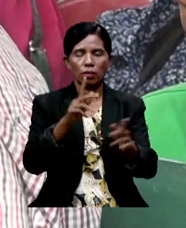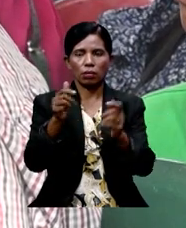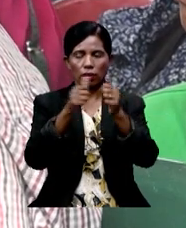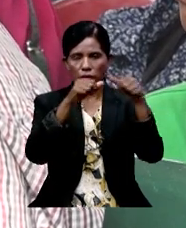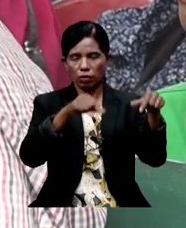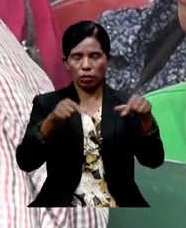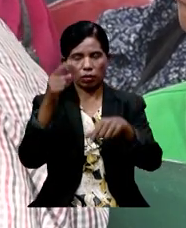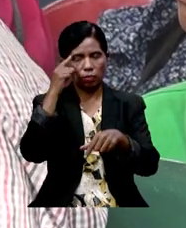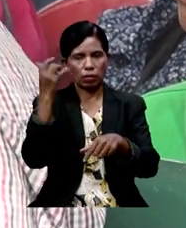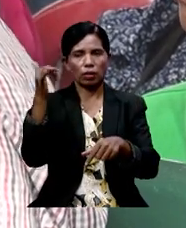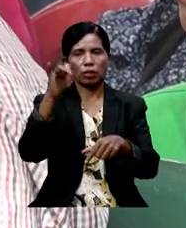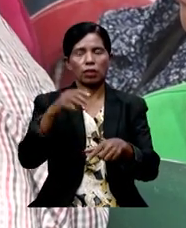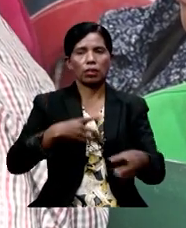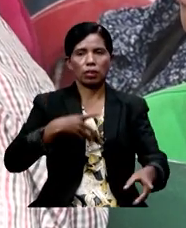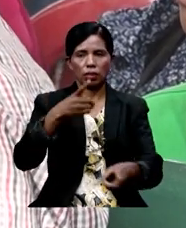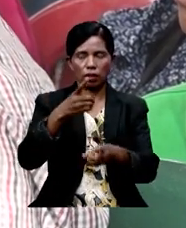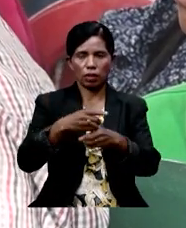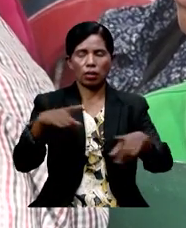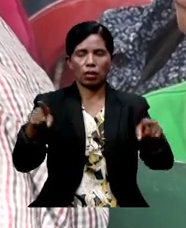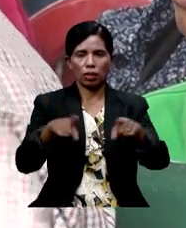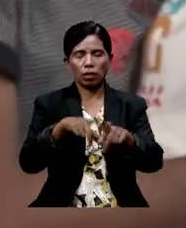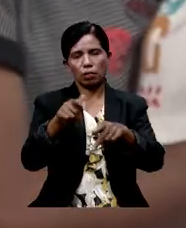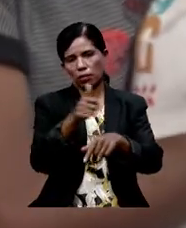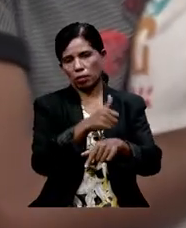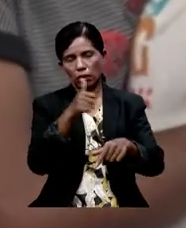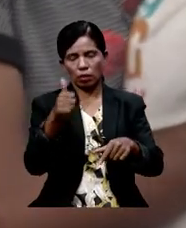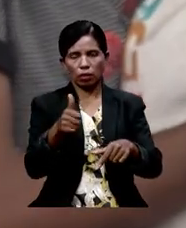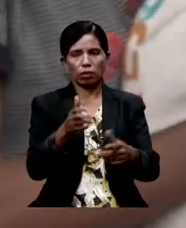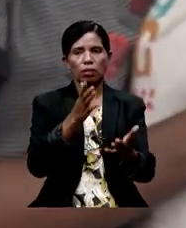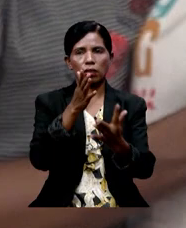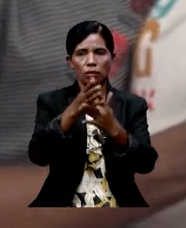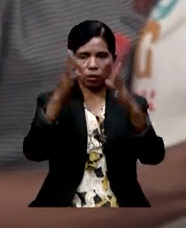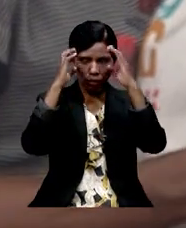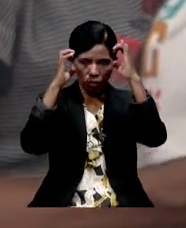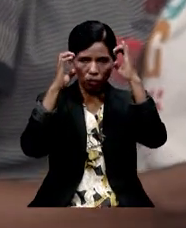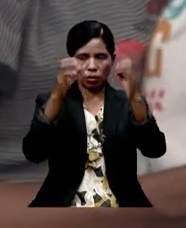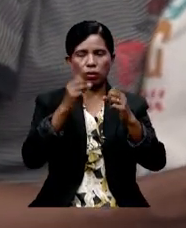deficiência matan sira ia direito debe hanesan ho ema sira seluk atu acesso ba educação